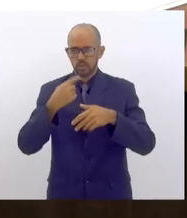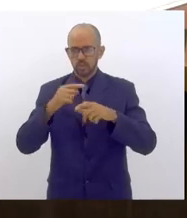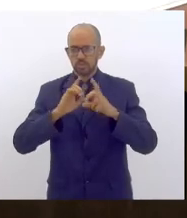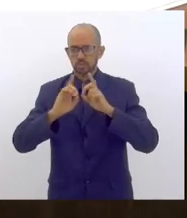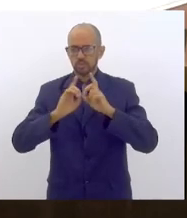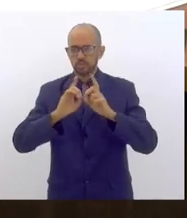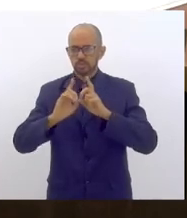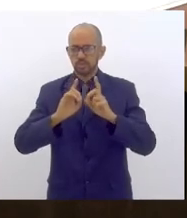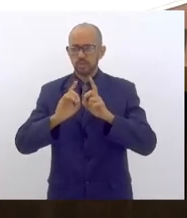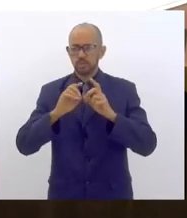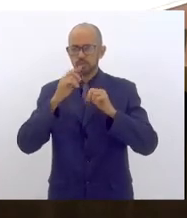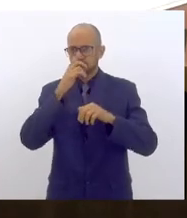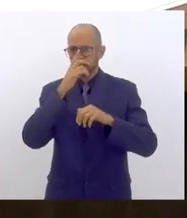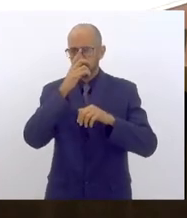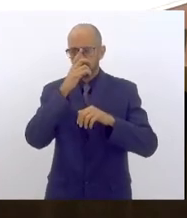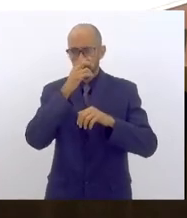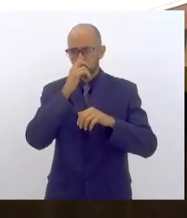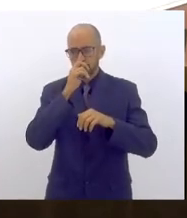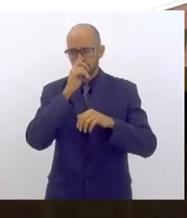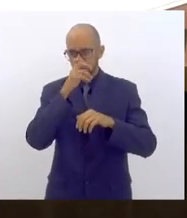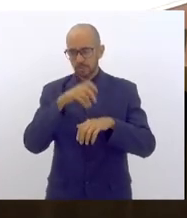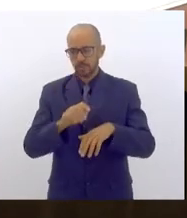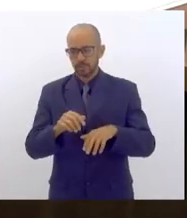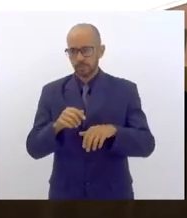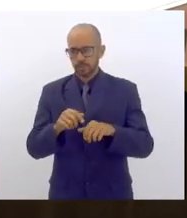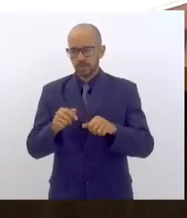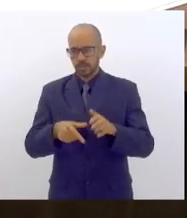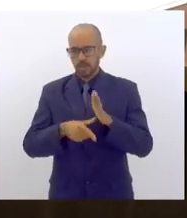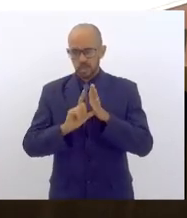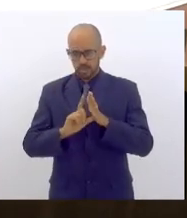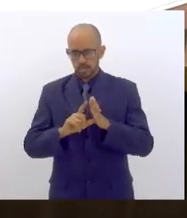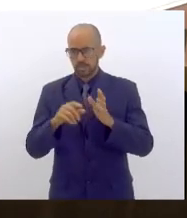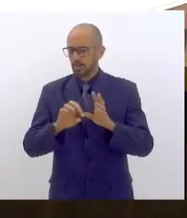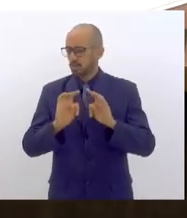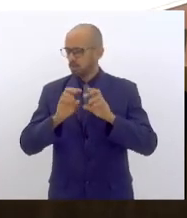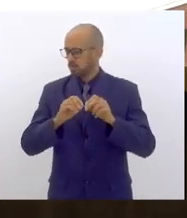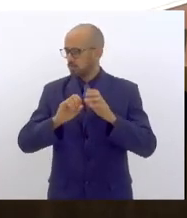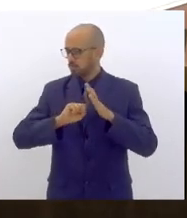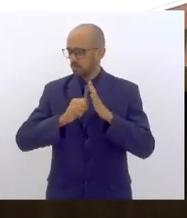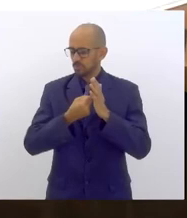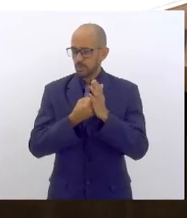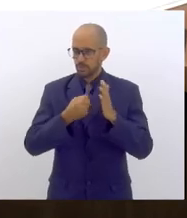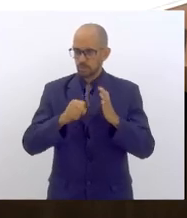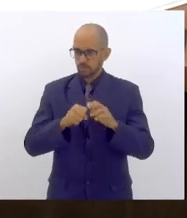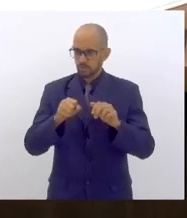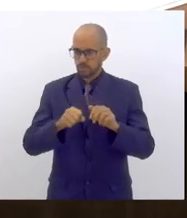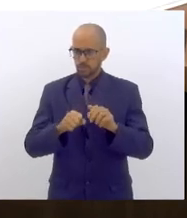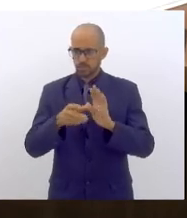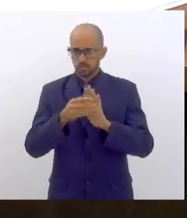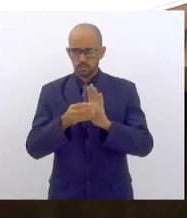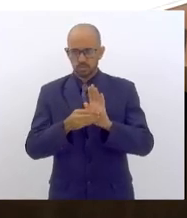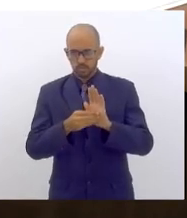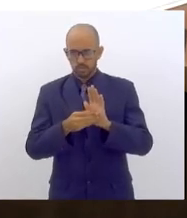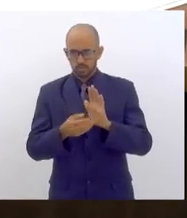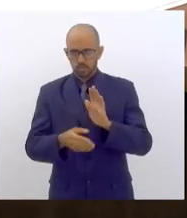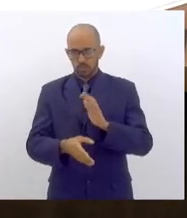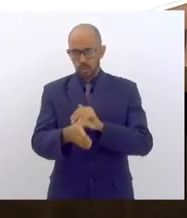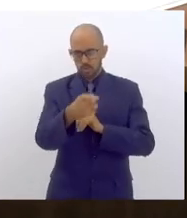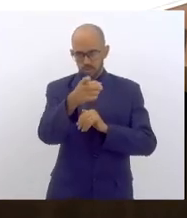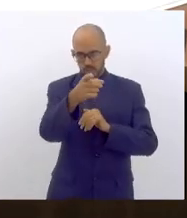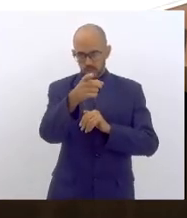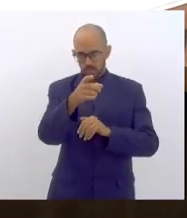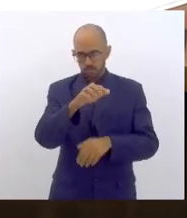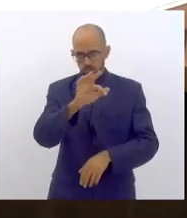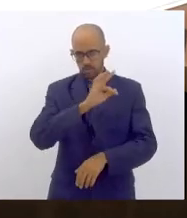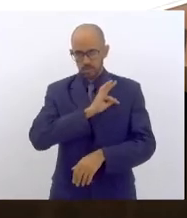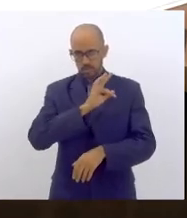discutimos antecipadamente todos os vetos da pauta. Eu quero me dirigir a você, policial militar, sobretudo a